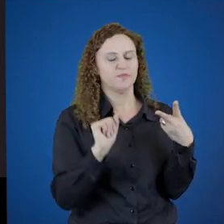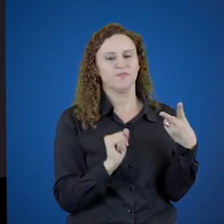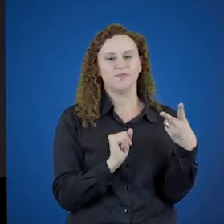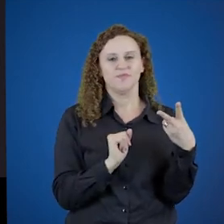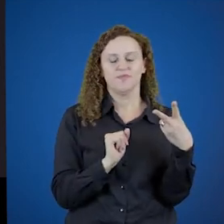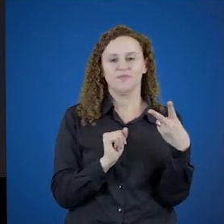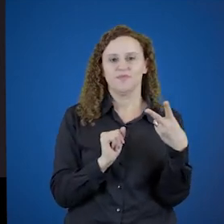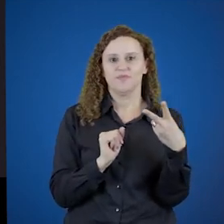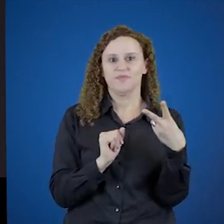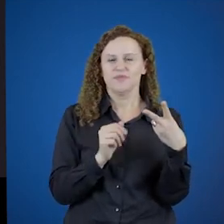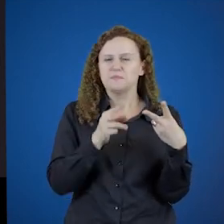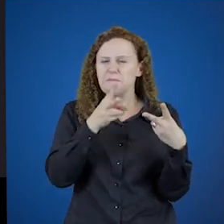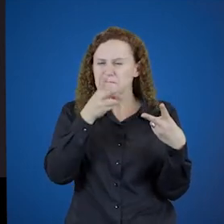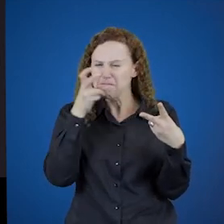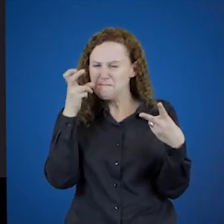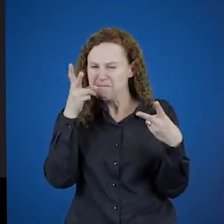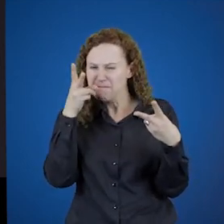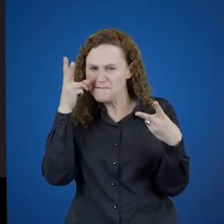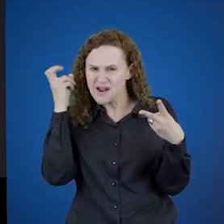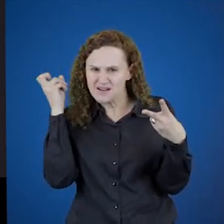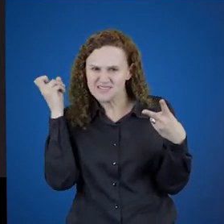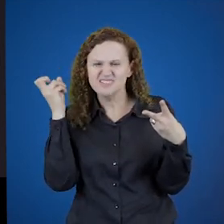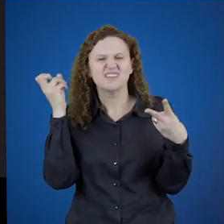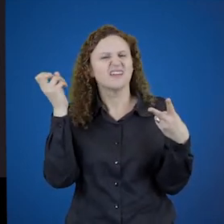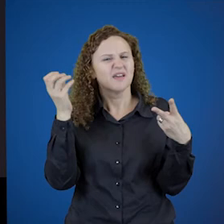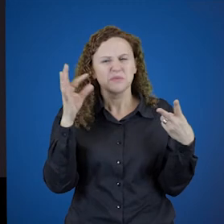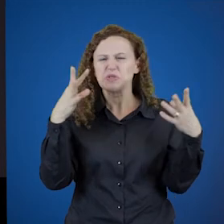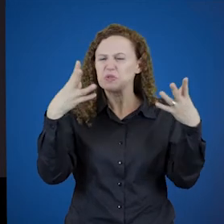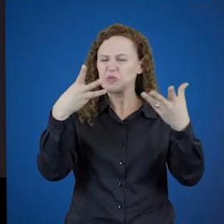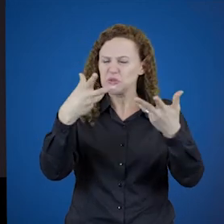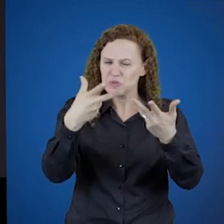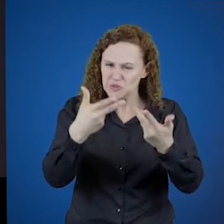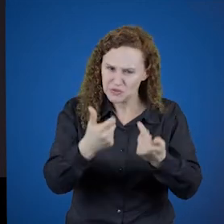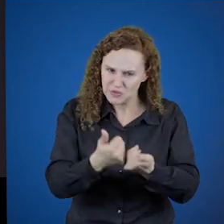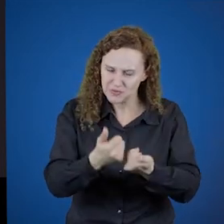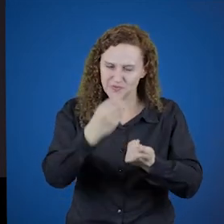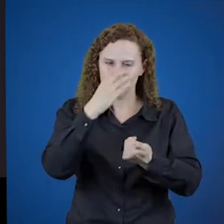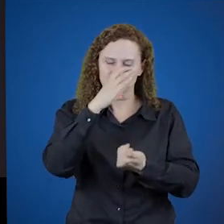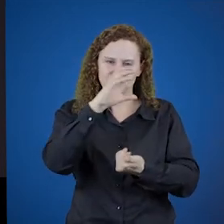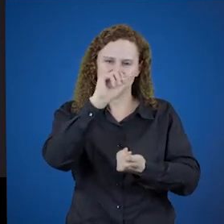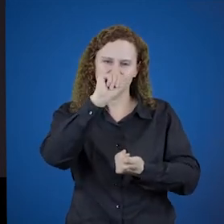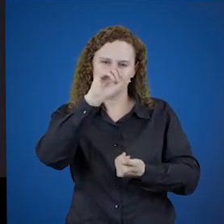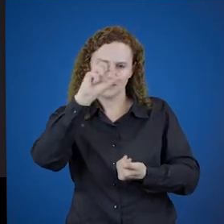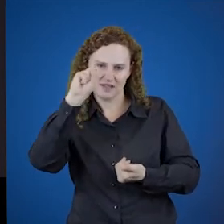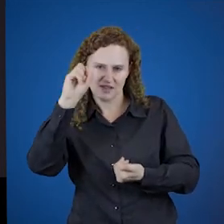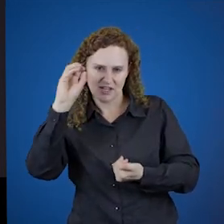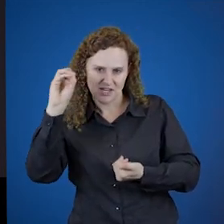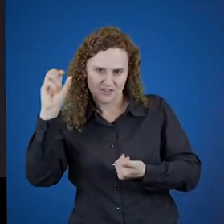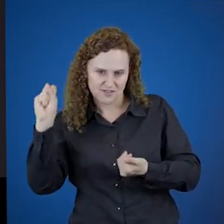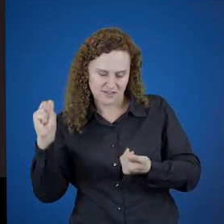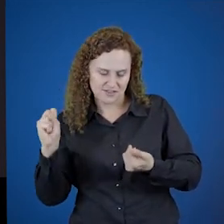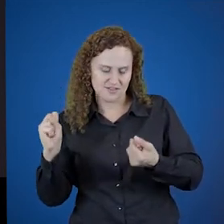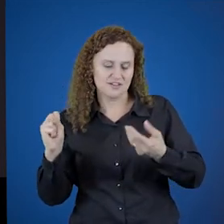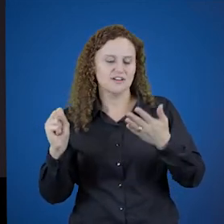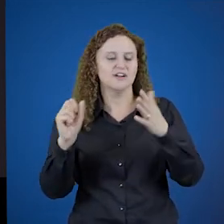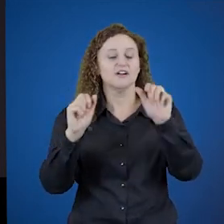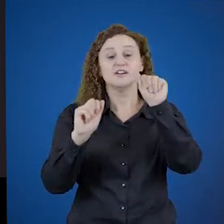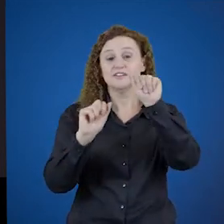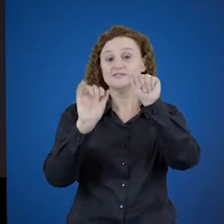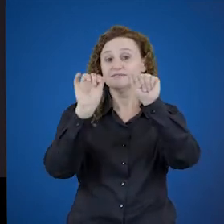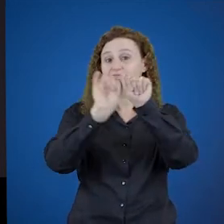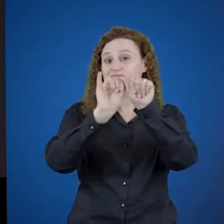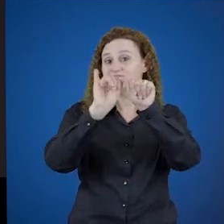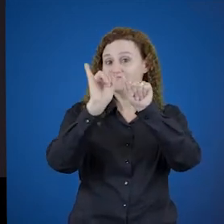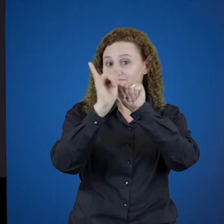cedo l'órun percebe então e aí em todos os casos ele segue fielmente o adjetivo